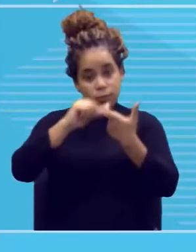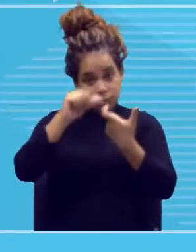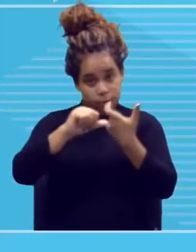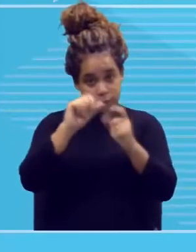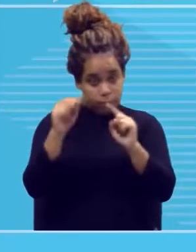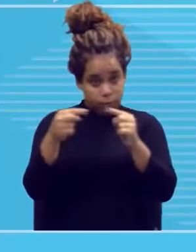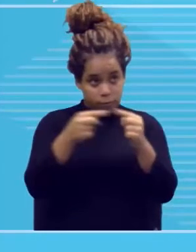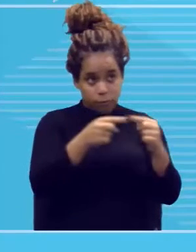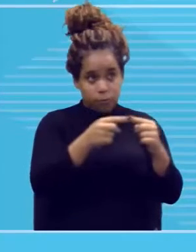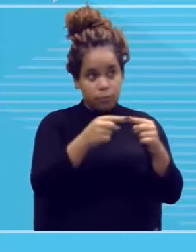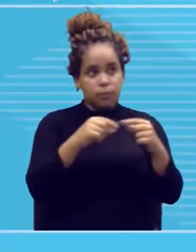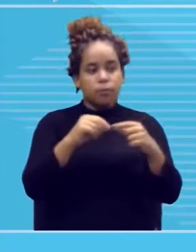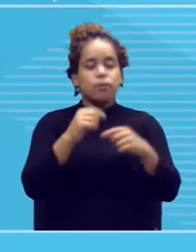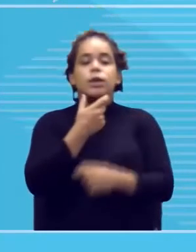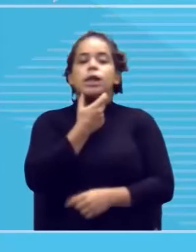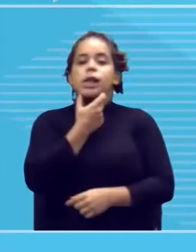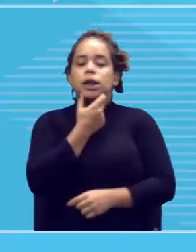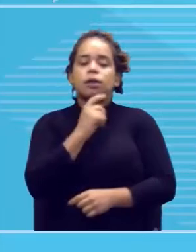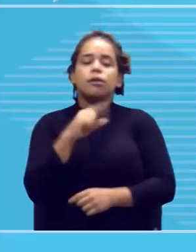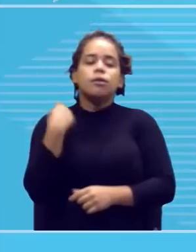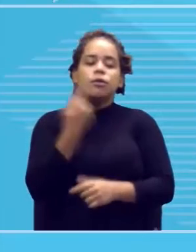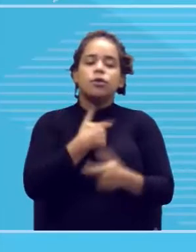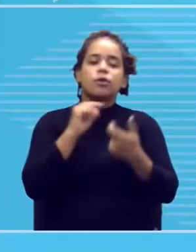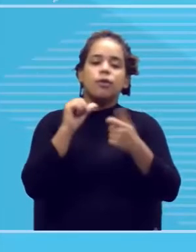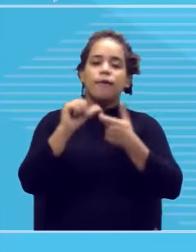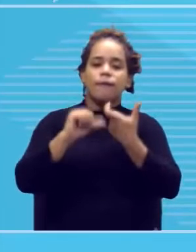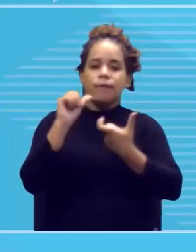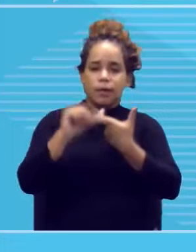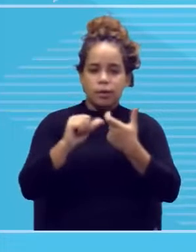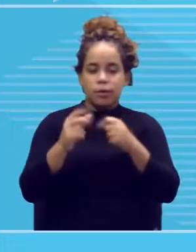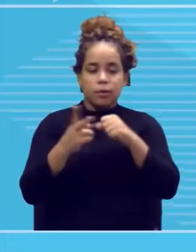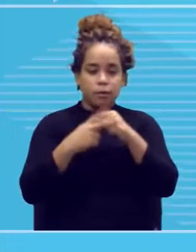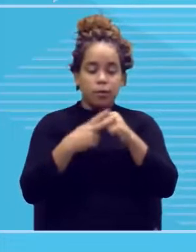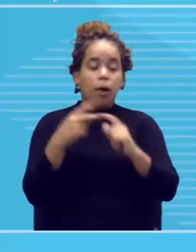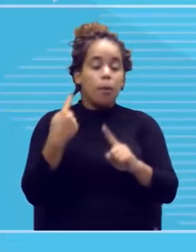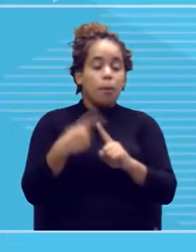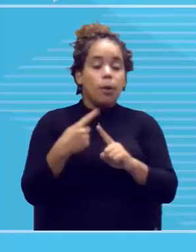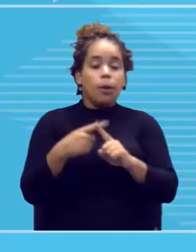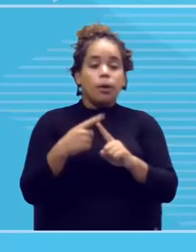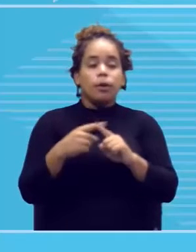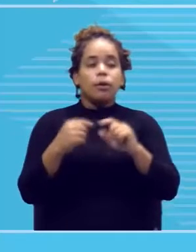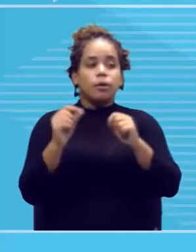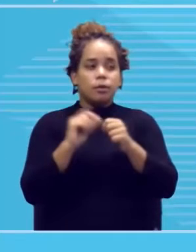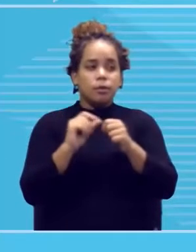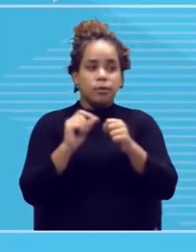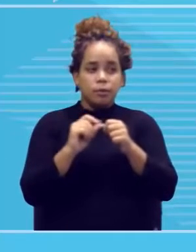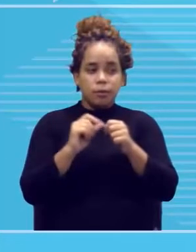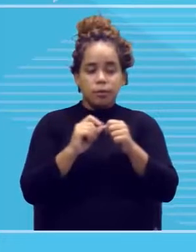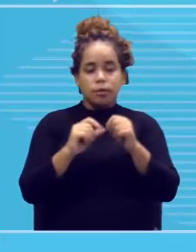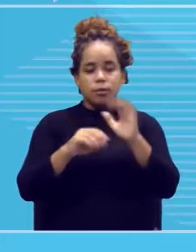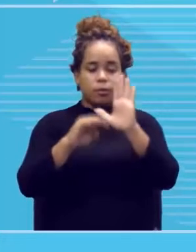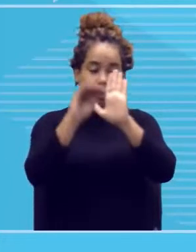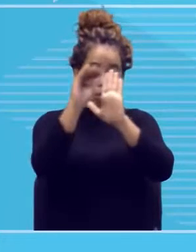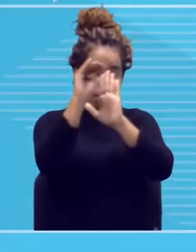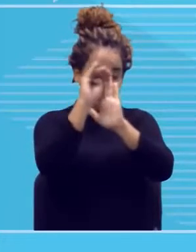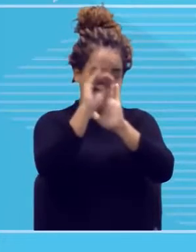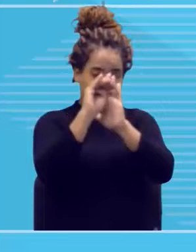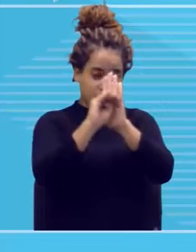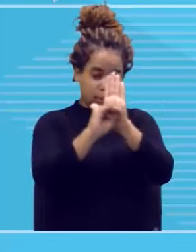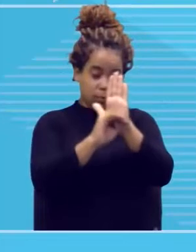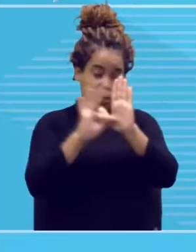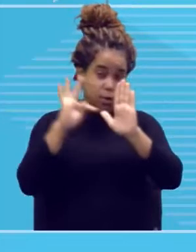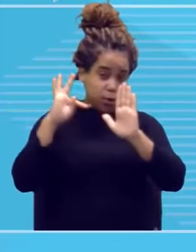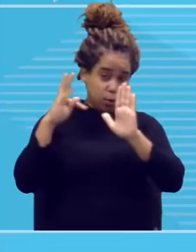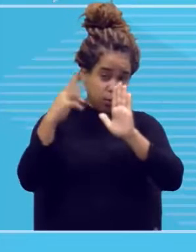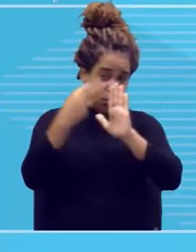beleza em inglês a gente flexiona os verbos por quê Porque conjugação gente é quando eu altero todas as pessoas